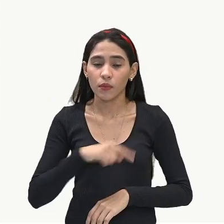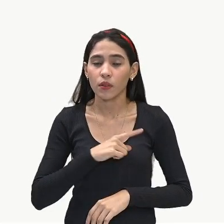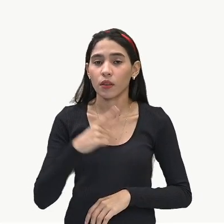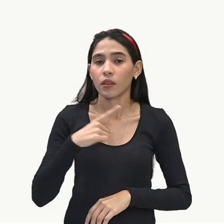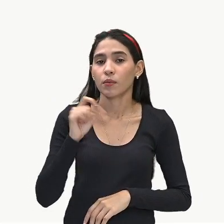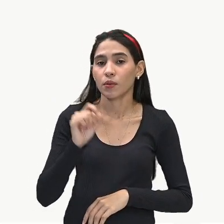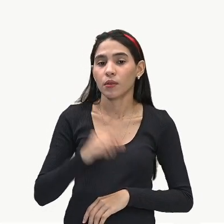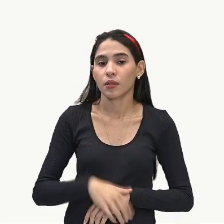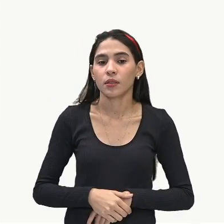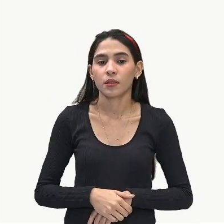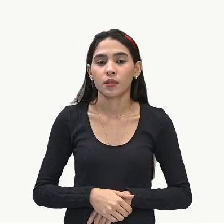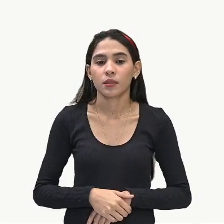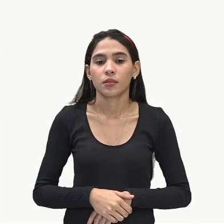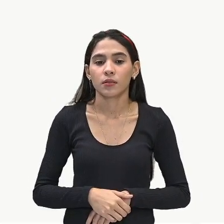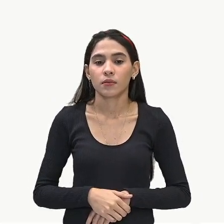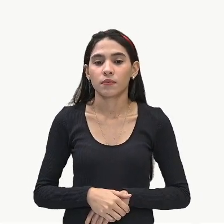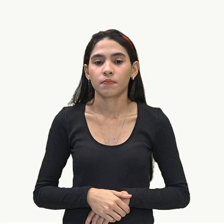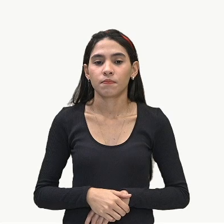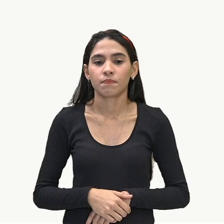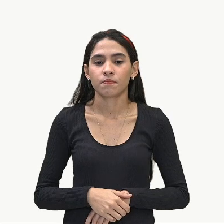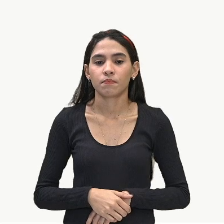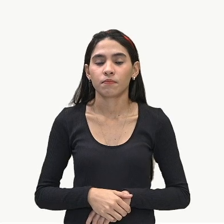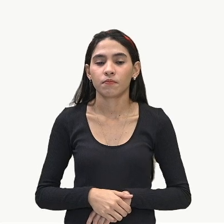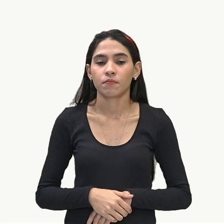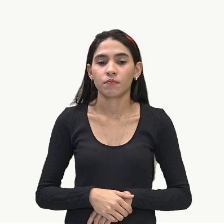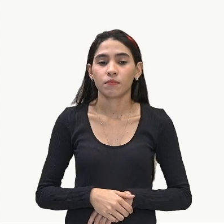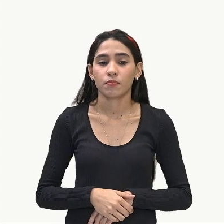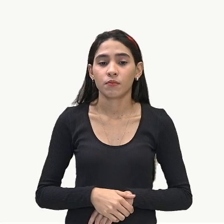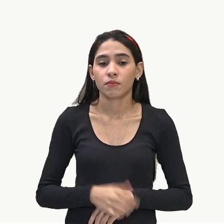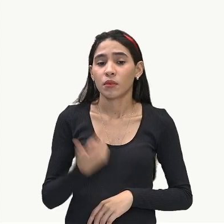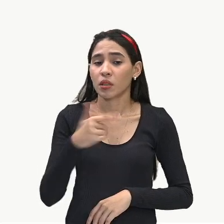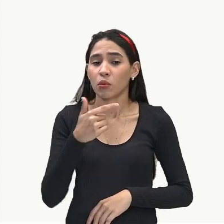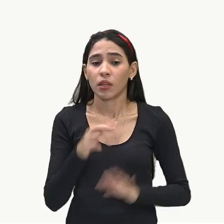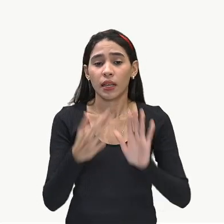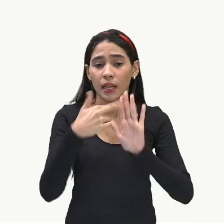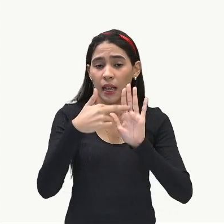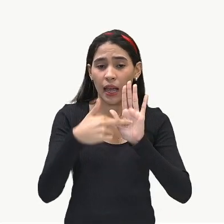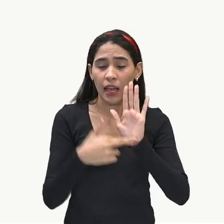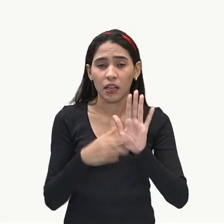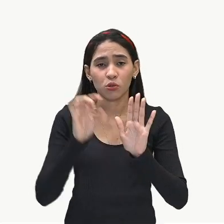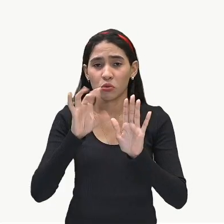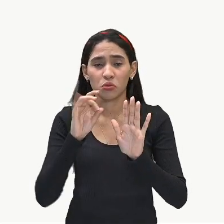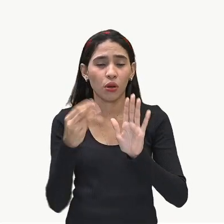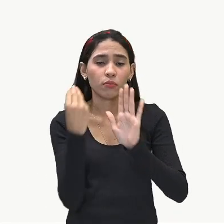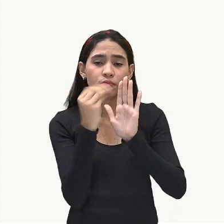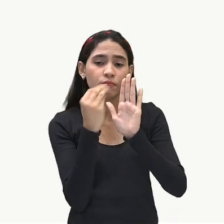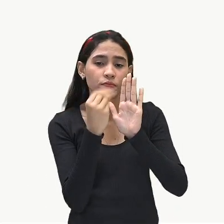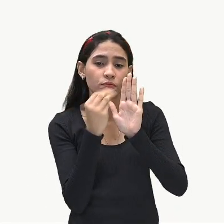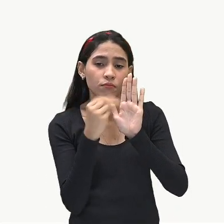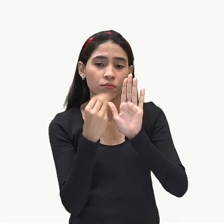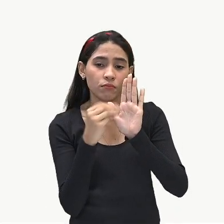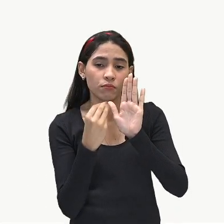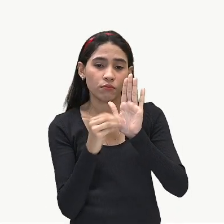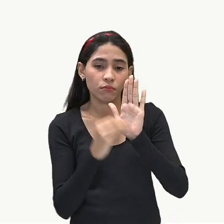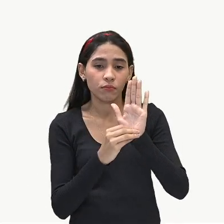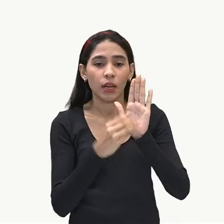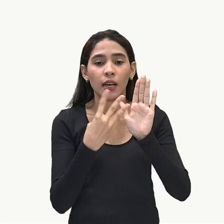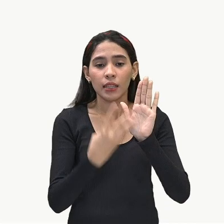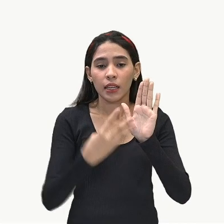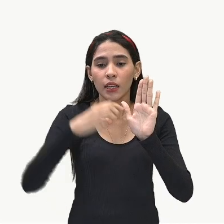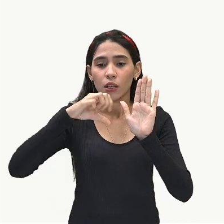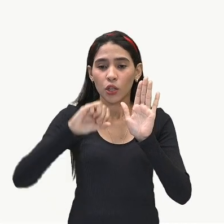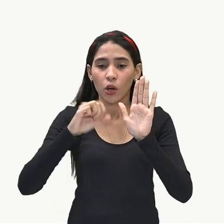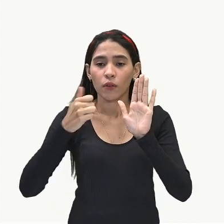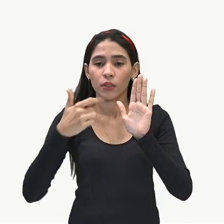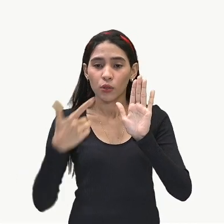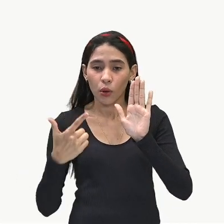que aparentemente não foi colocada nenhuma lei. Eu apenas escrevi os números de forma crescente, né? Mas a gente não consegue